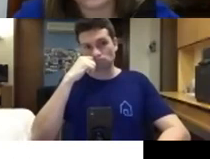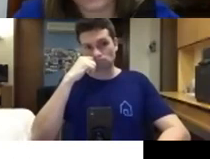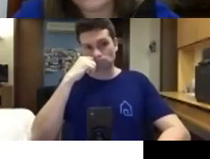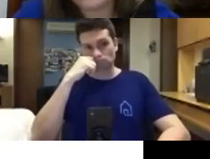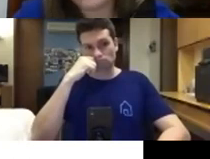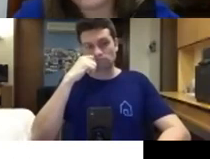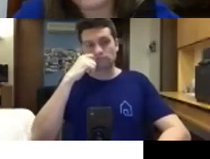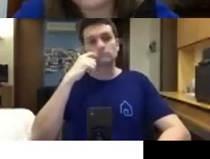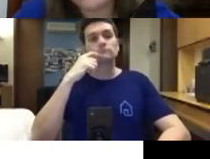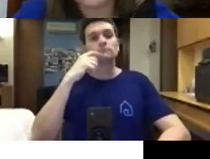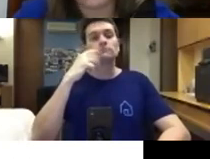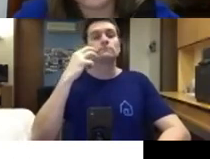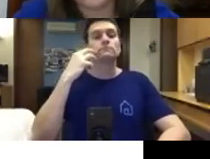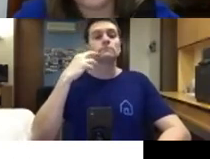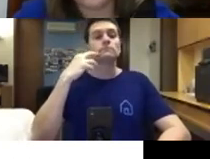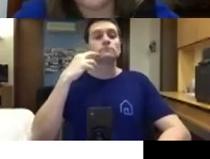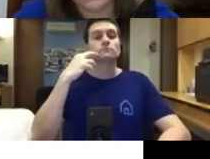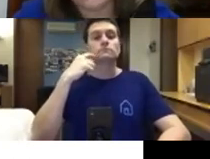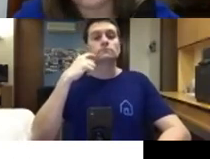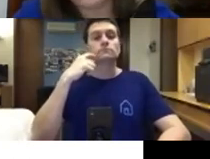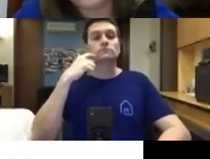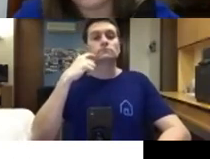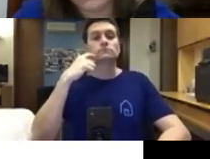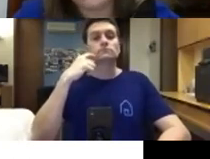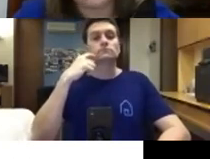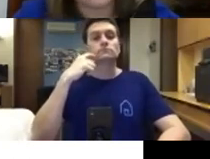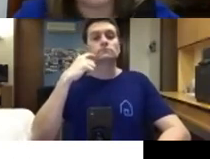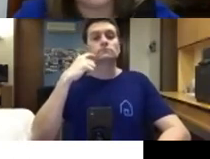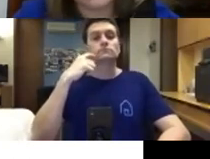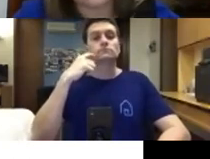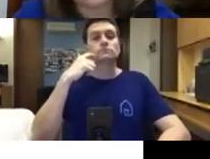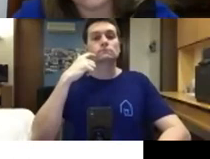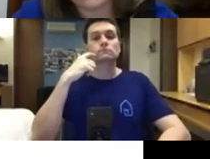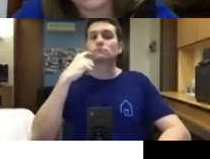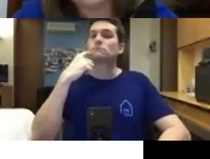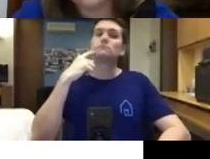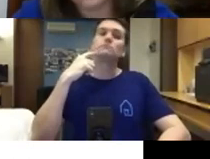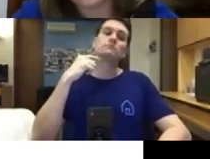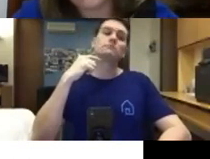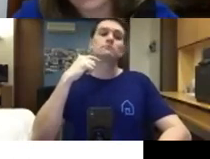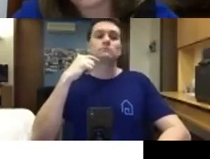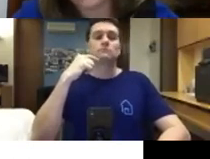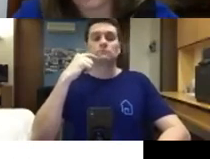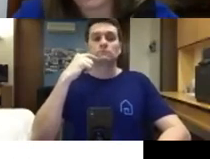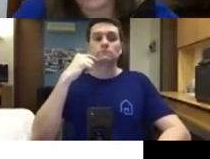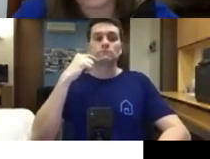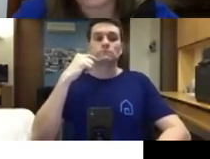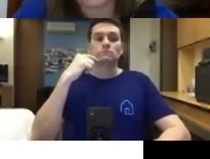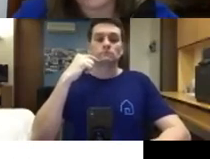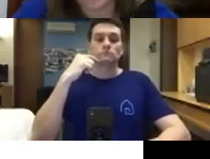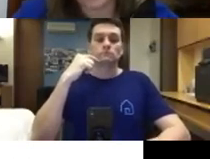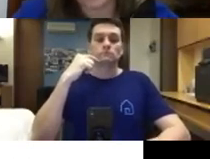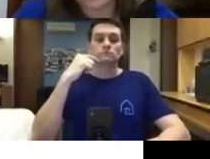de adições e a escolha de agregados mais angulares, ela está muito ligada à aderência da pasta com o